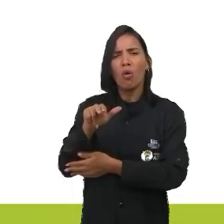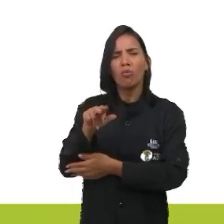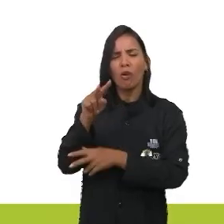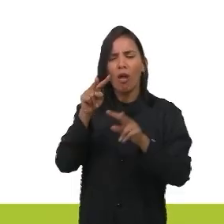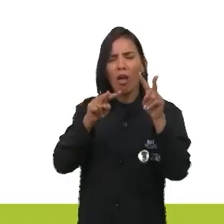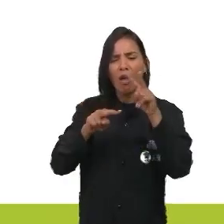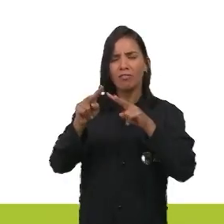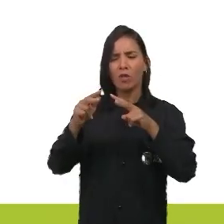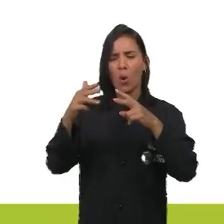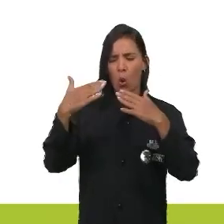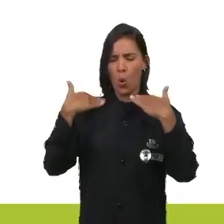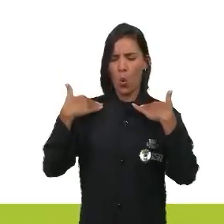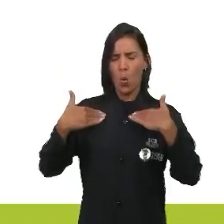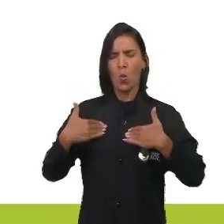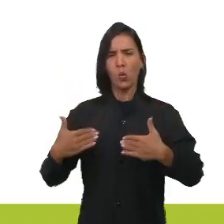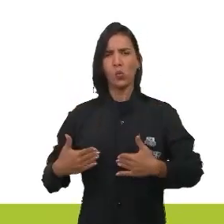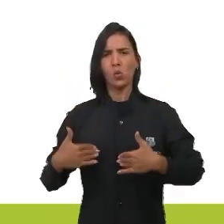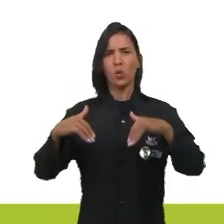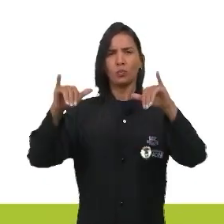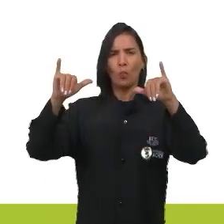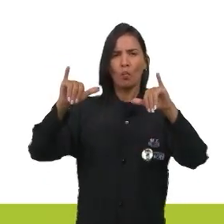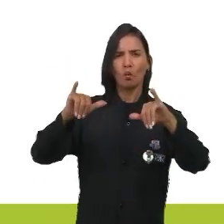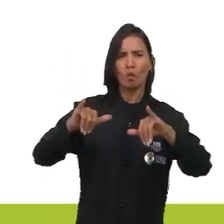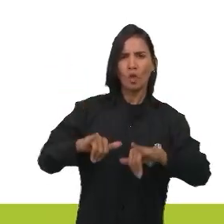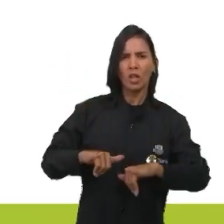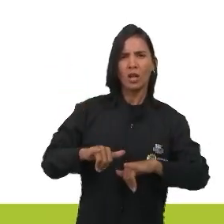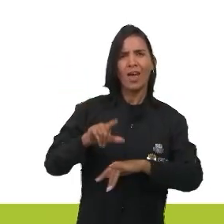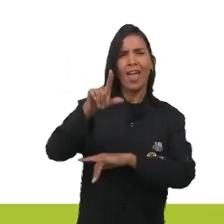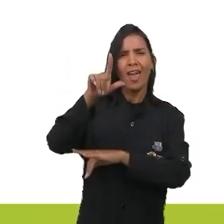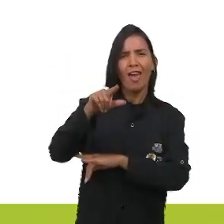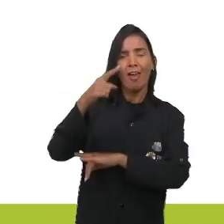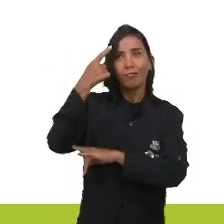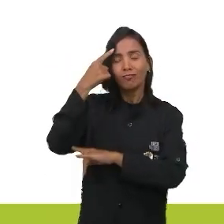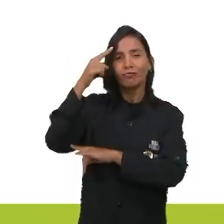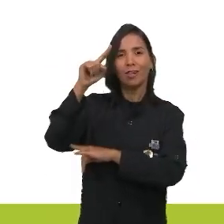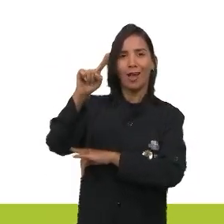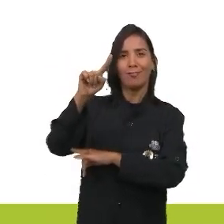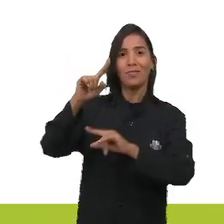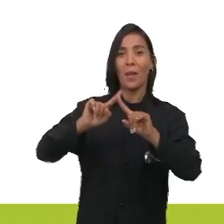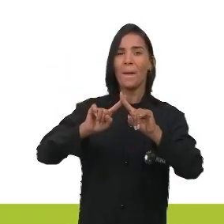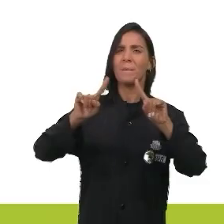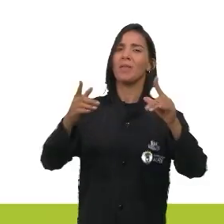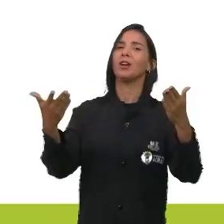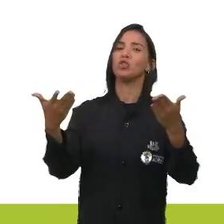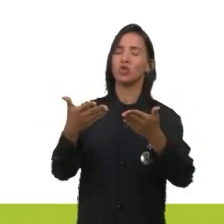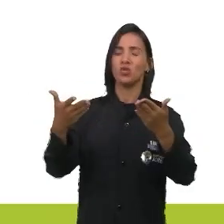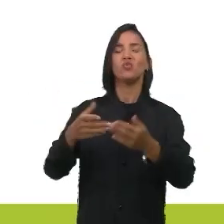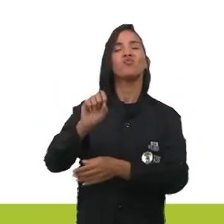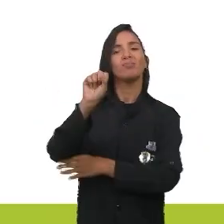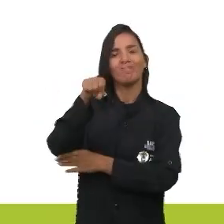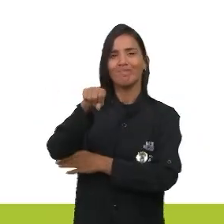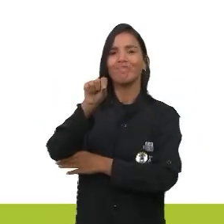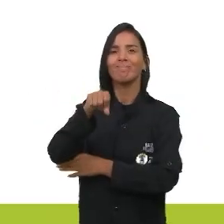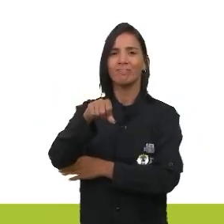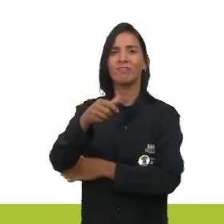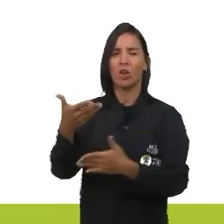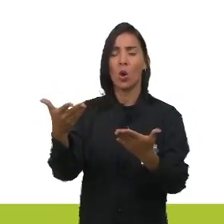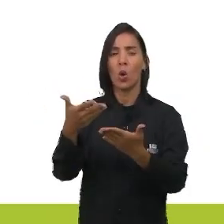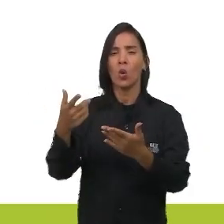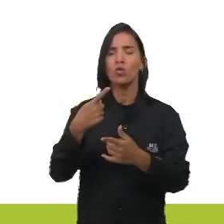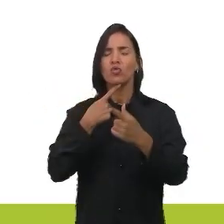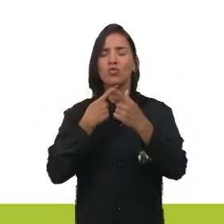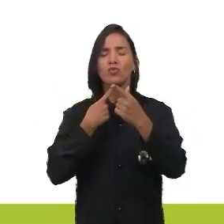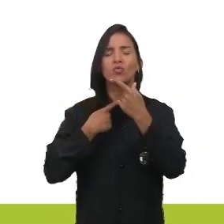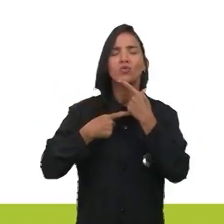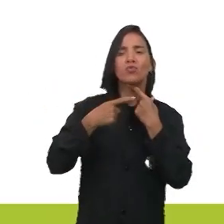um sentido de corpo ideal e esteve tão em evidência como nos dias atuais. Esse